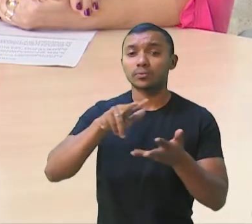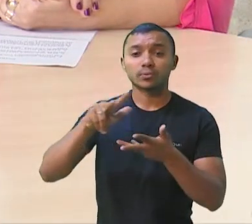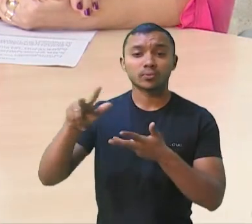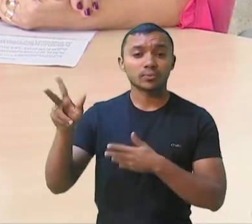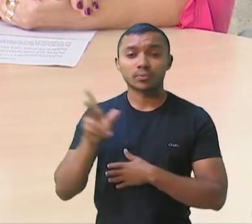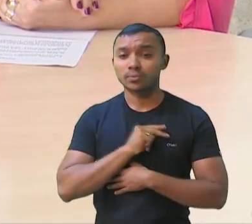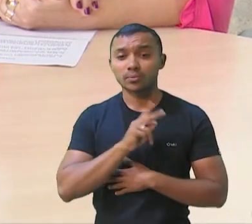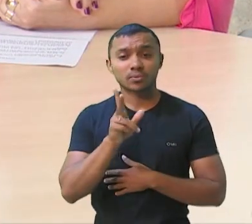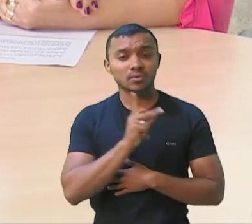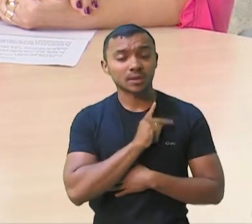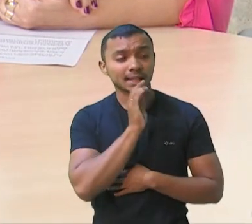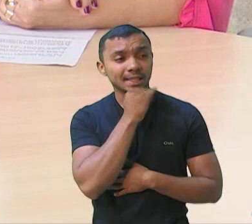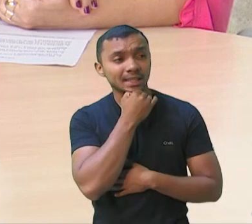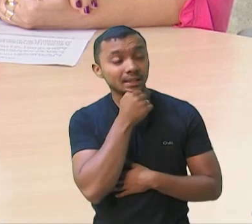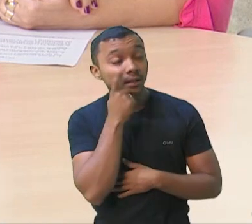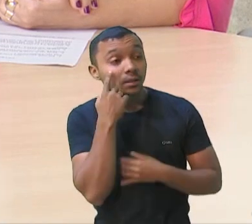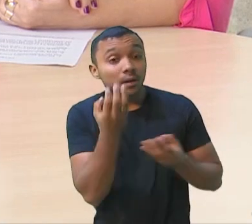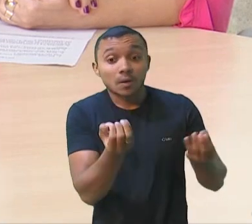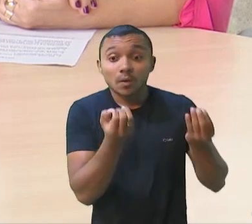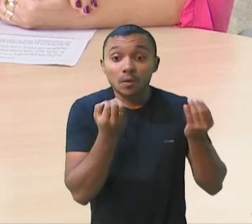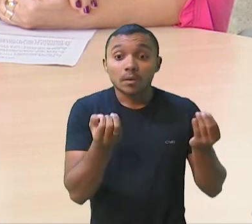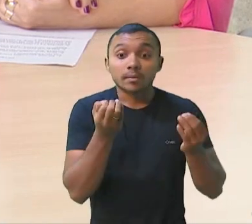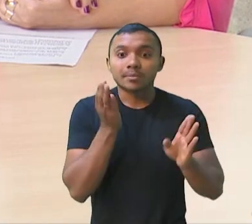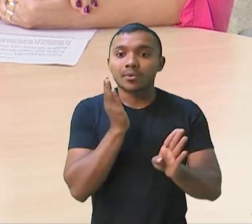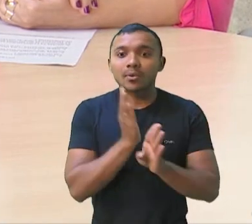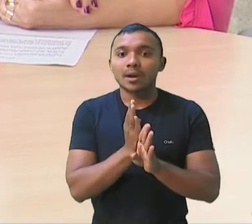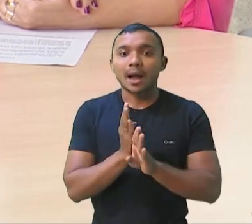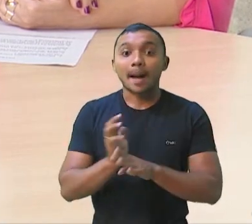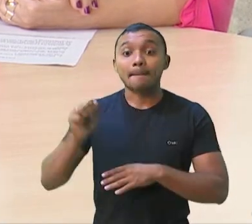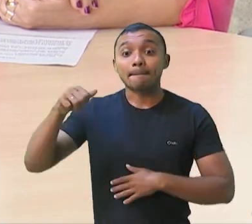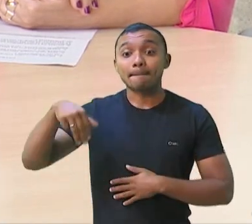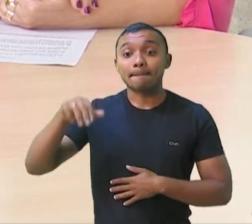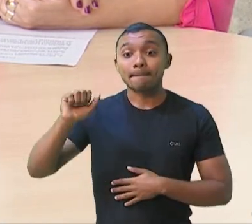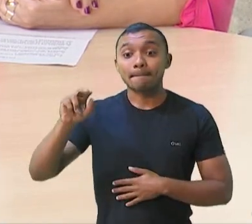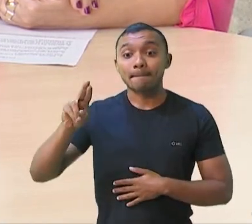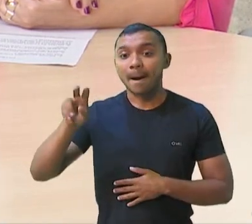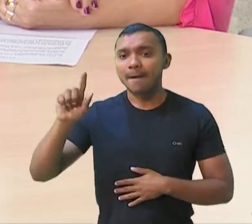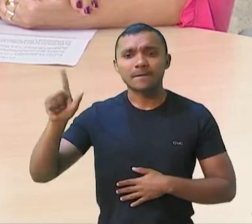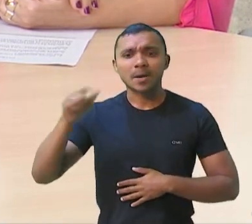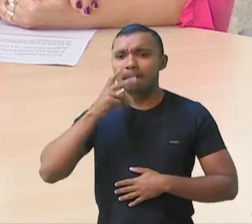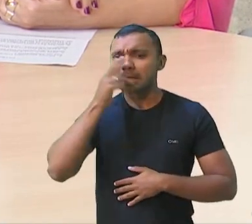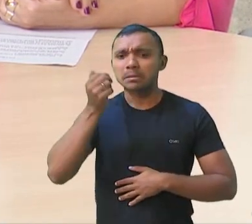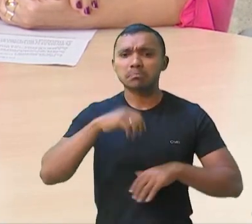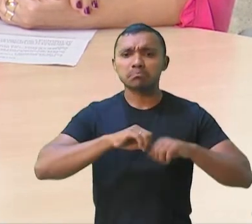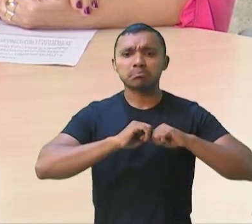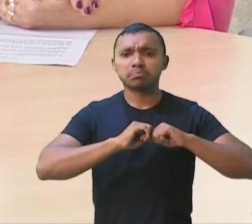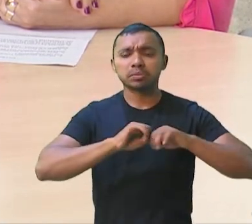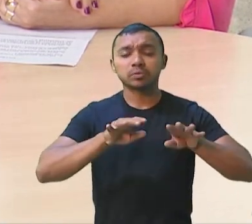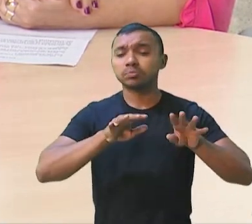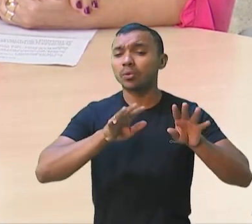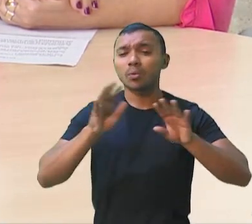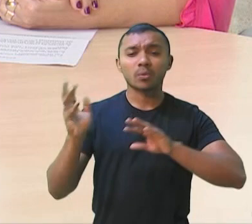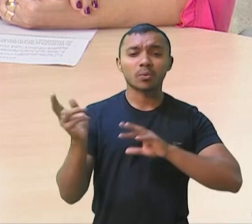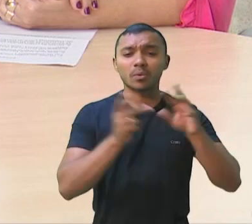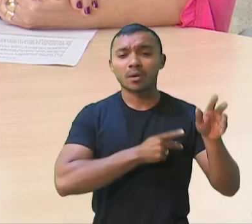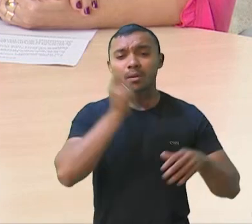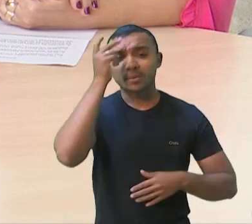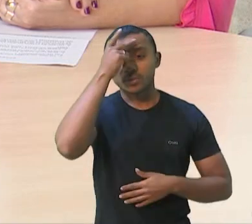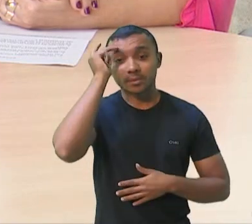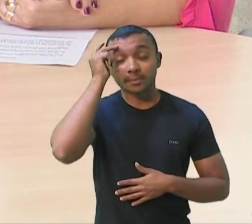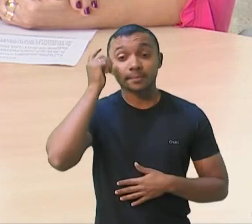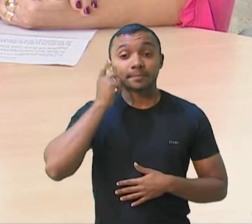abalado pela morte. É tanto que a noite que a Marvel fez o mundo chorar, o mundo, né? exatamente, é. Fez o mundo,